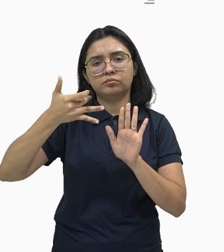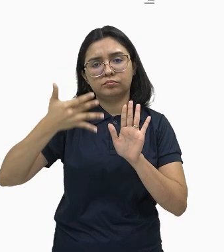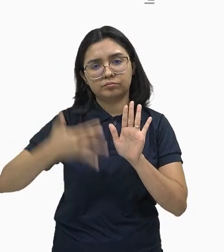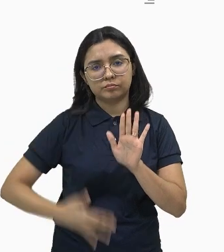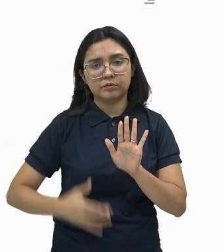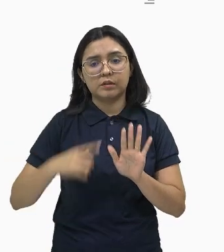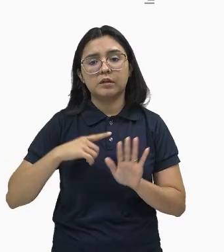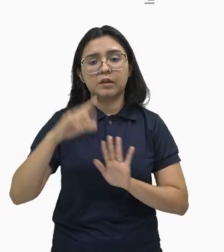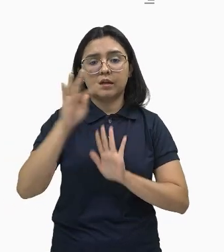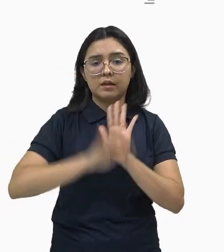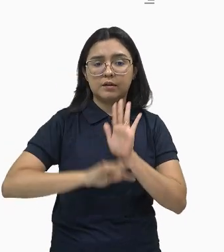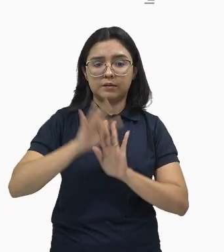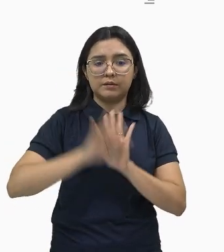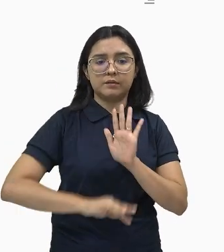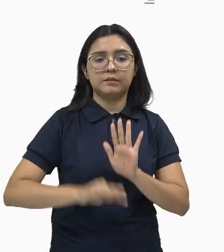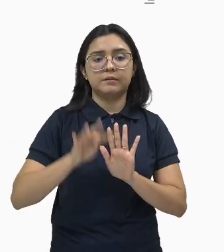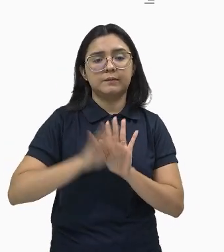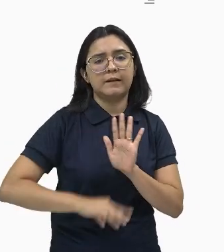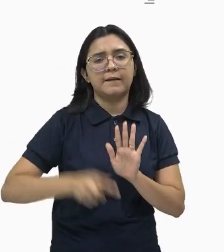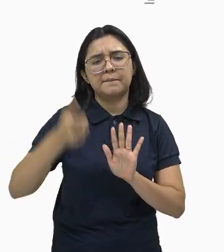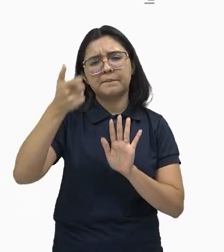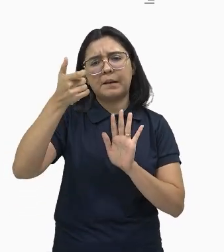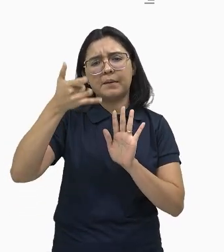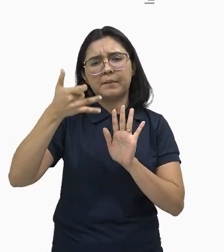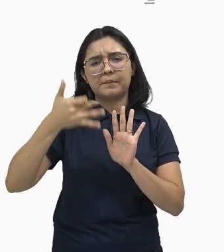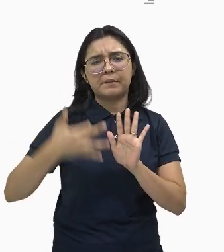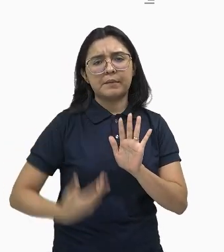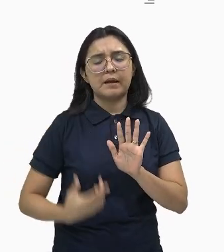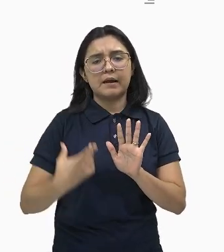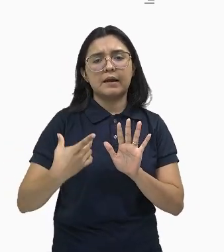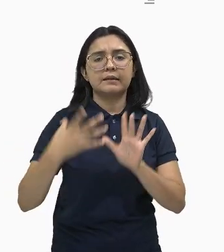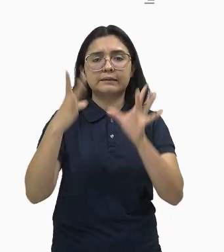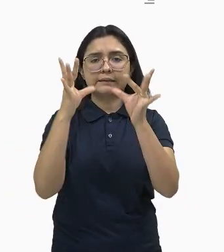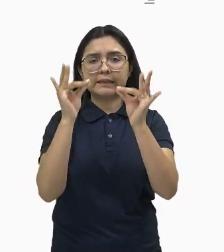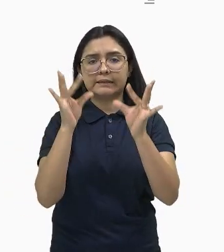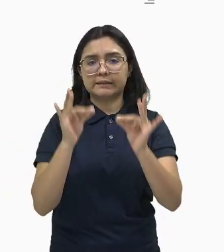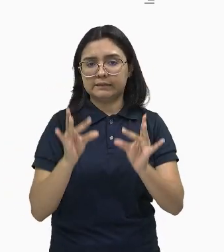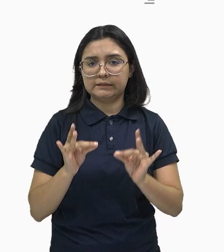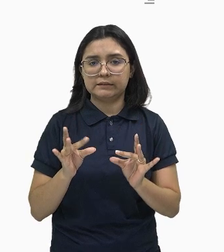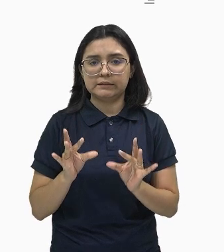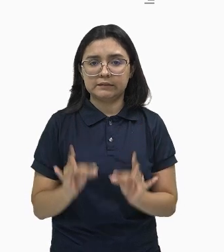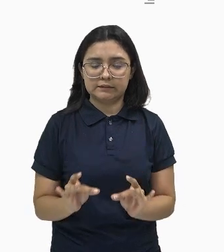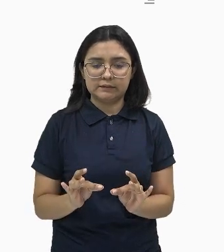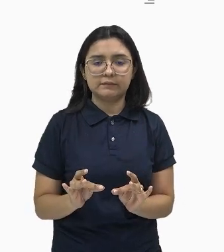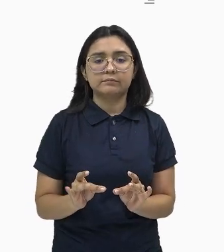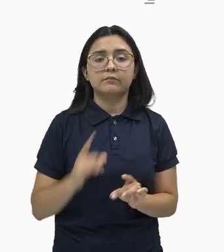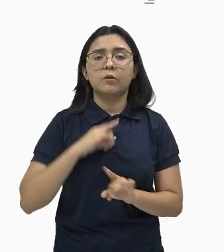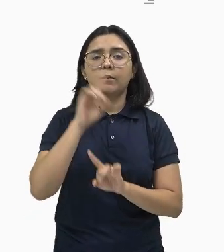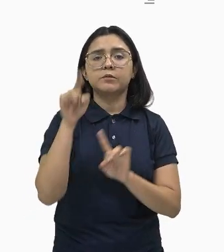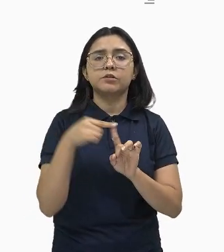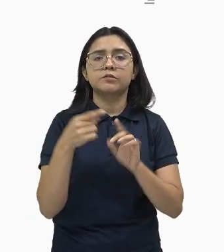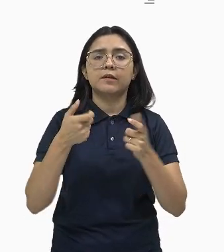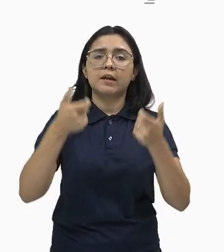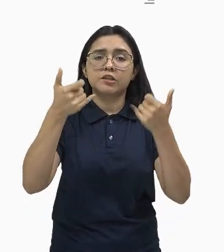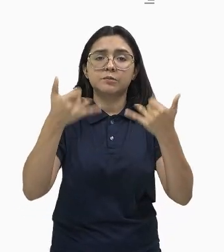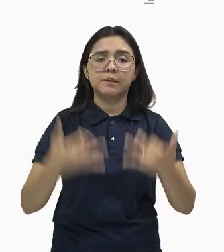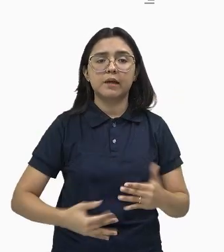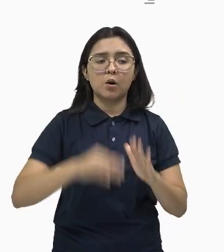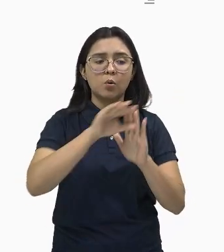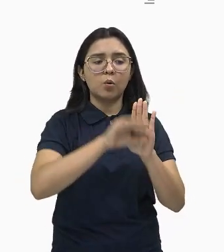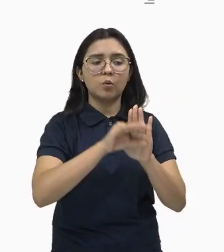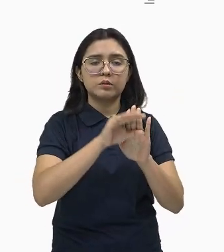is consumerism é um descriptive text. Por quê, hein? O propósito dele é explicar o conceito